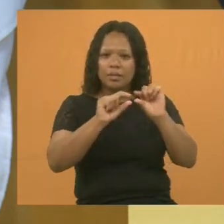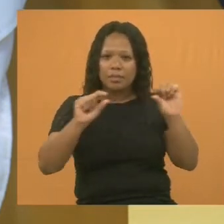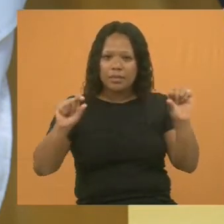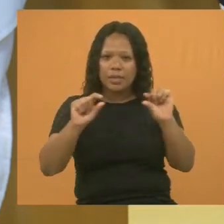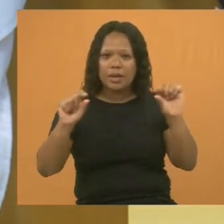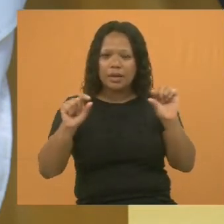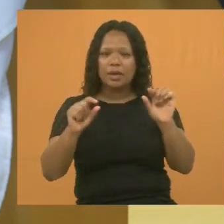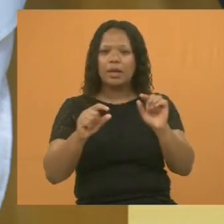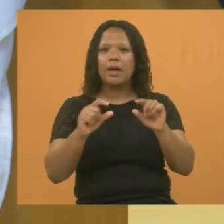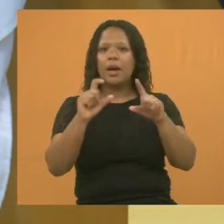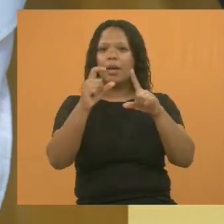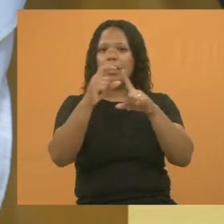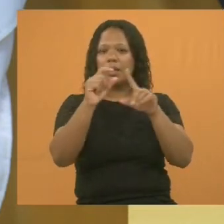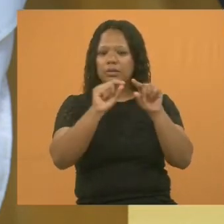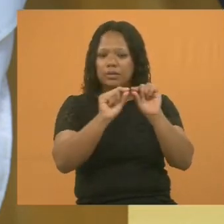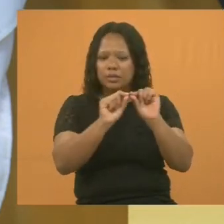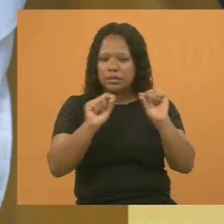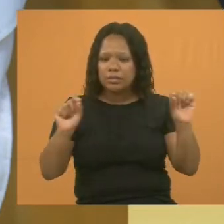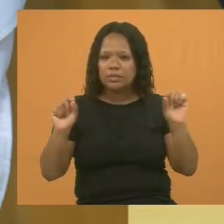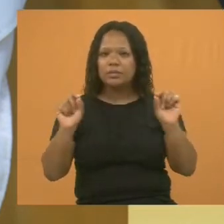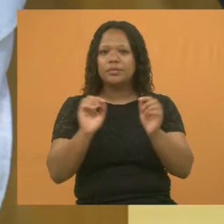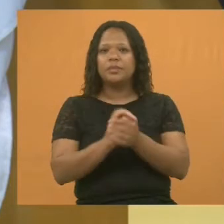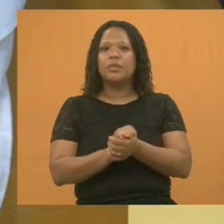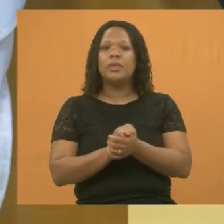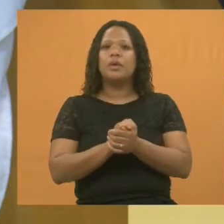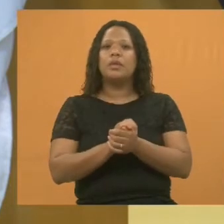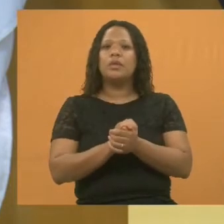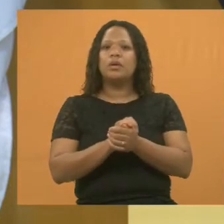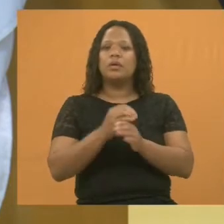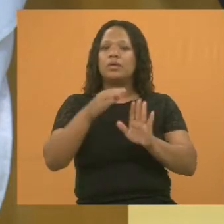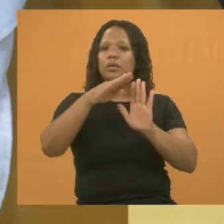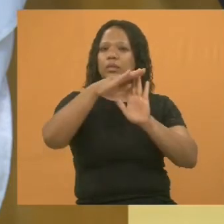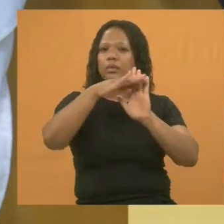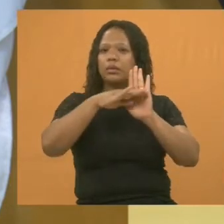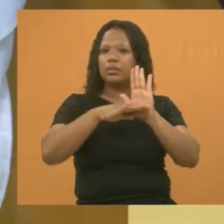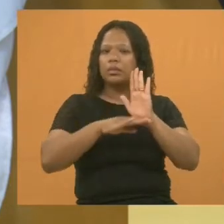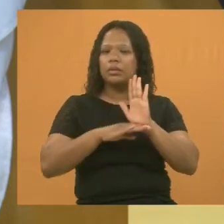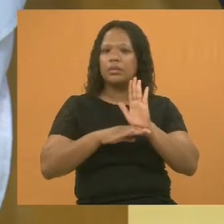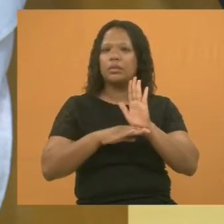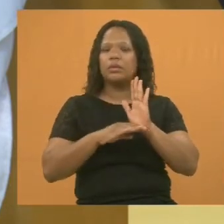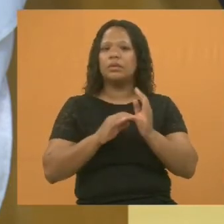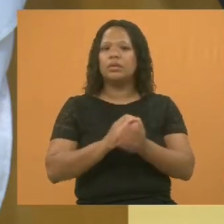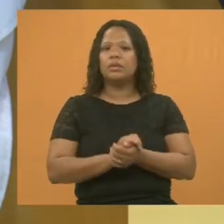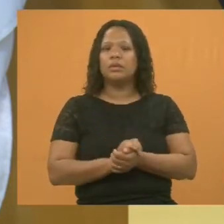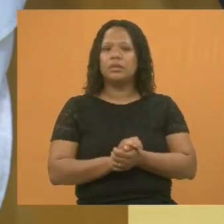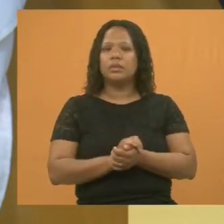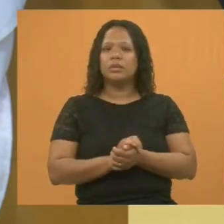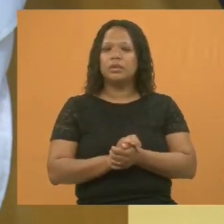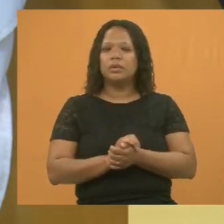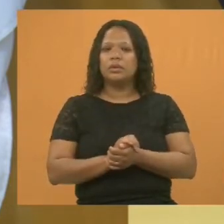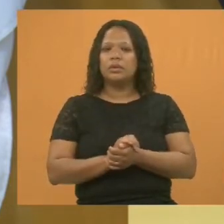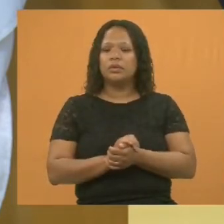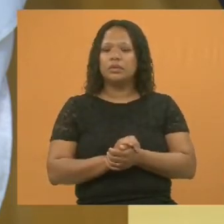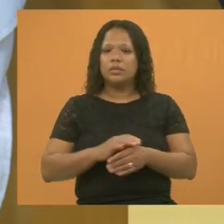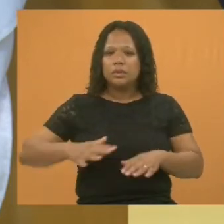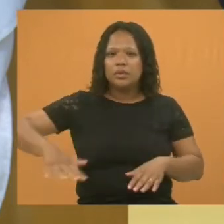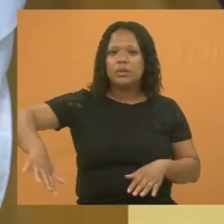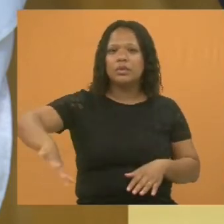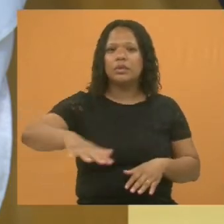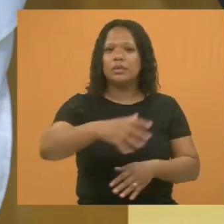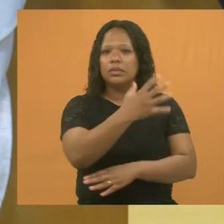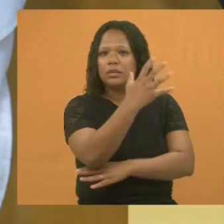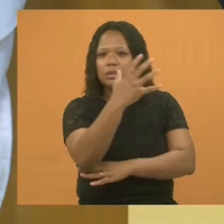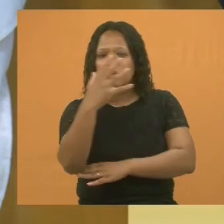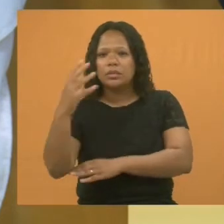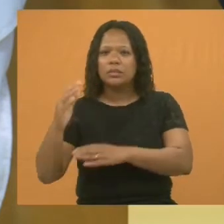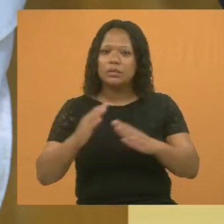negrito. Por exemplo, o próprio plano de gestão territorial e urbana já está pronto. O plano de